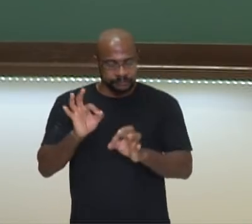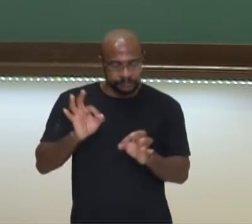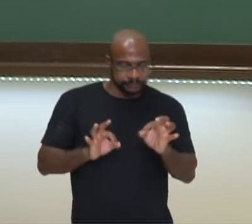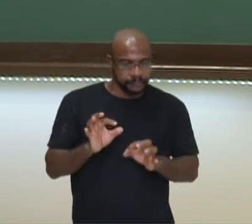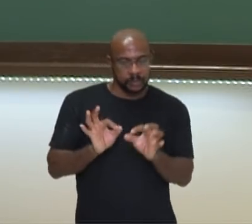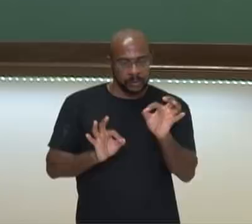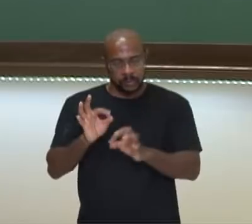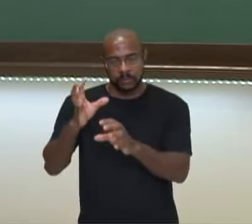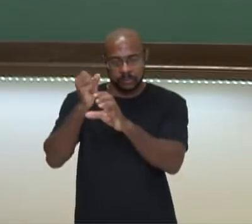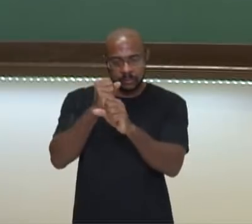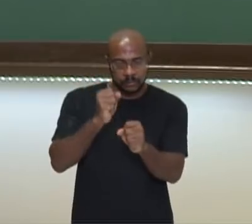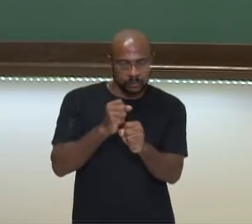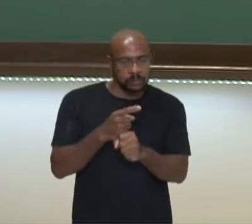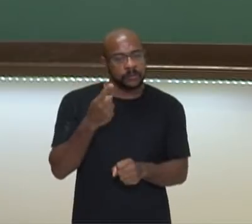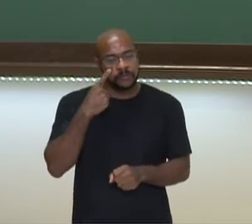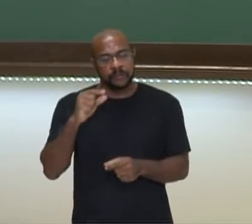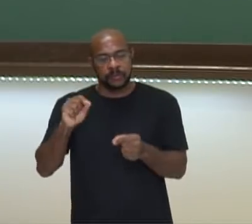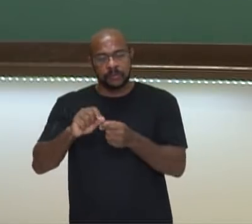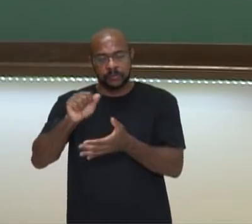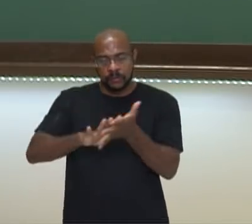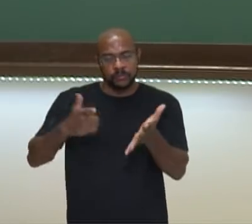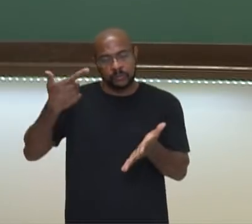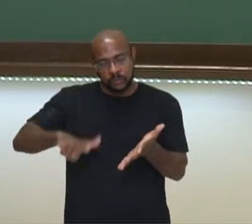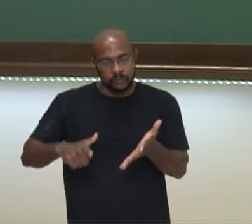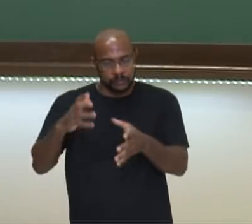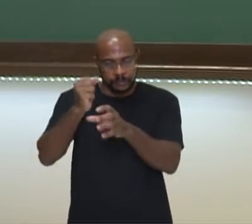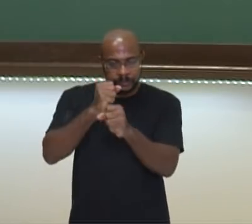bem direitinho, reveja os exercícios em que você teve